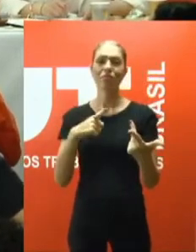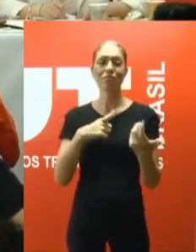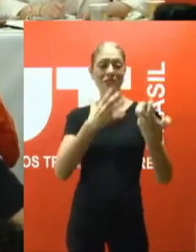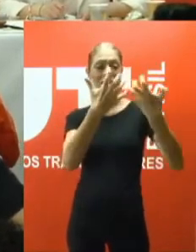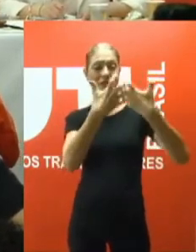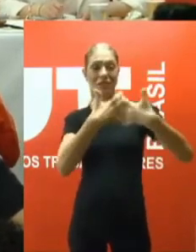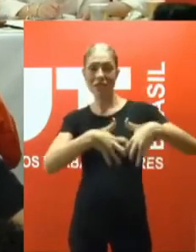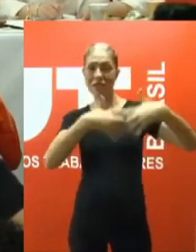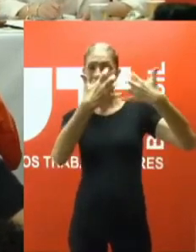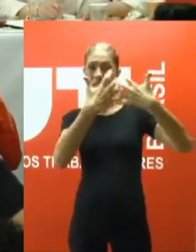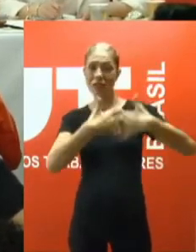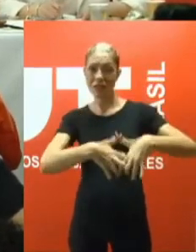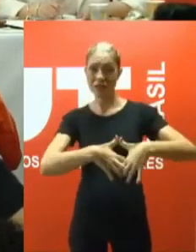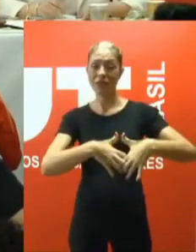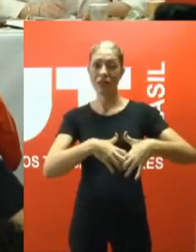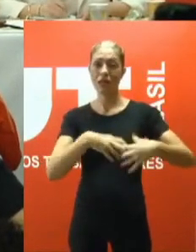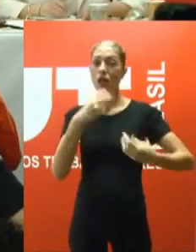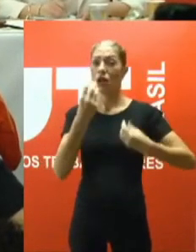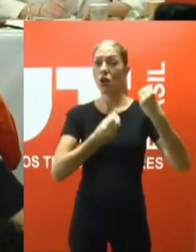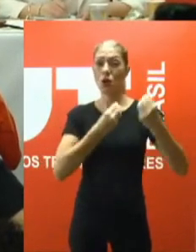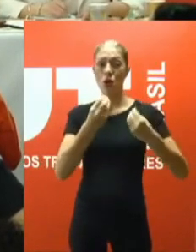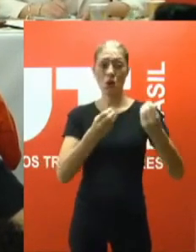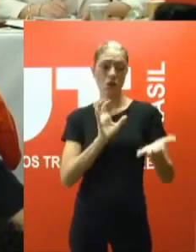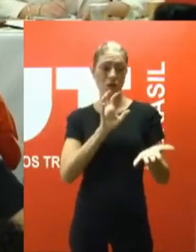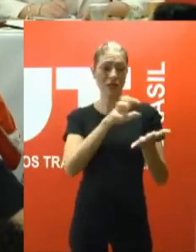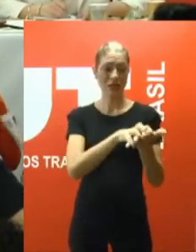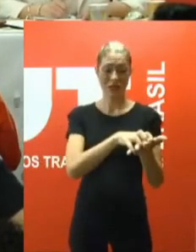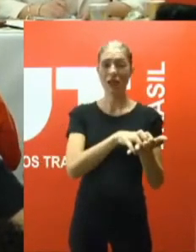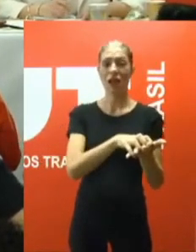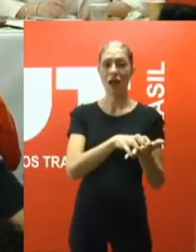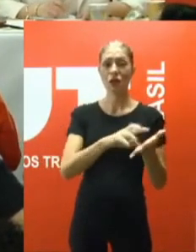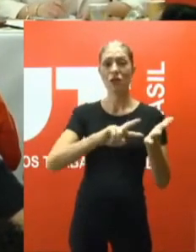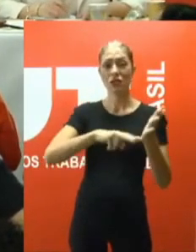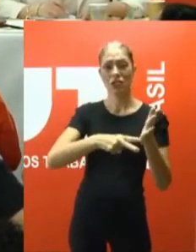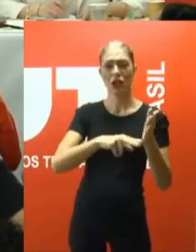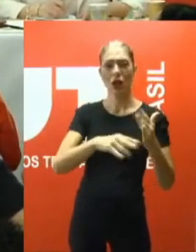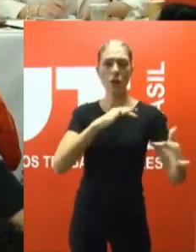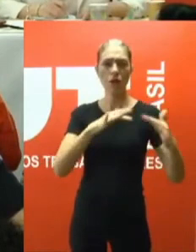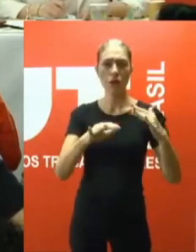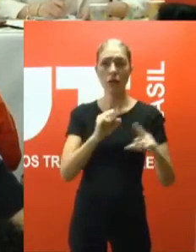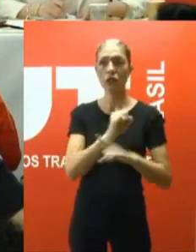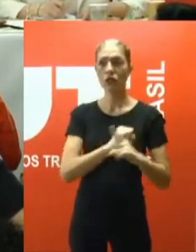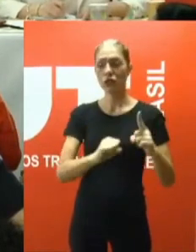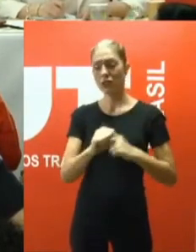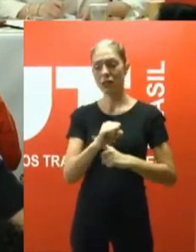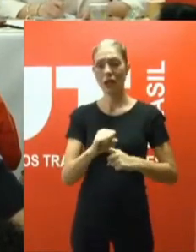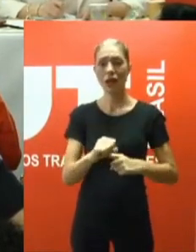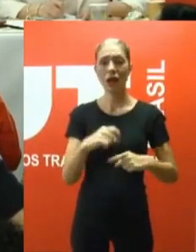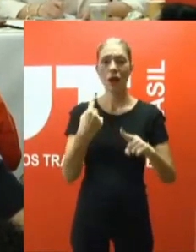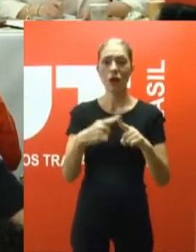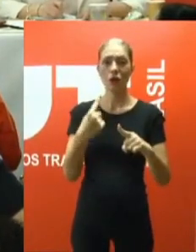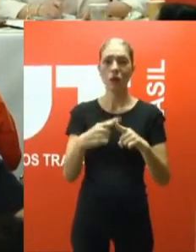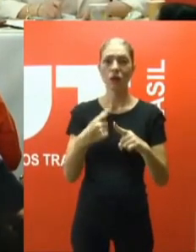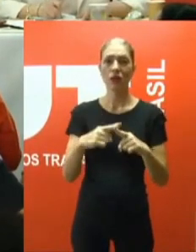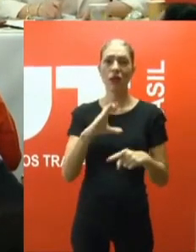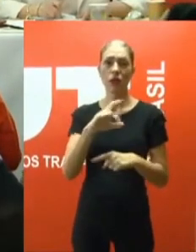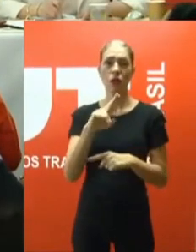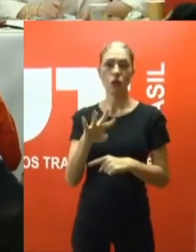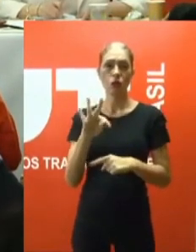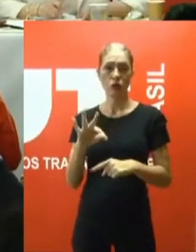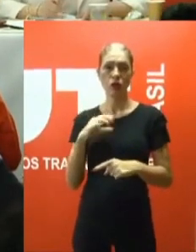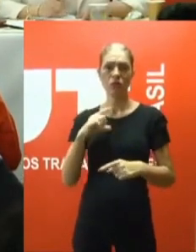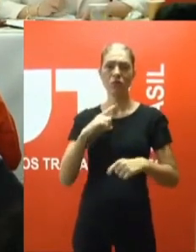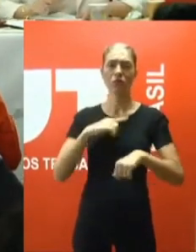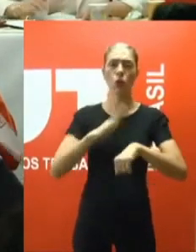articulam, com outras centrais sindicais, se articulam com movimentos sociais, se articulam com aquilo que a CUT vem fazendo ao longo do